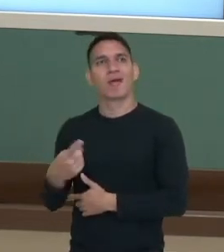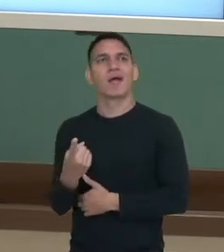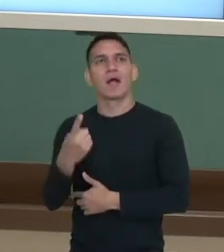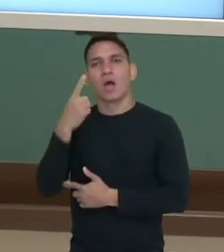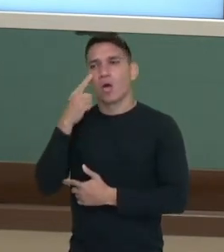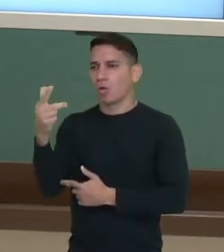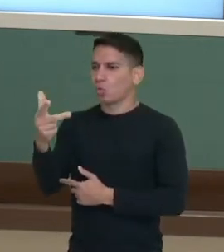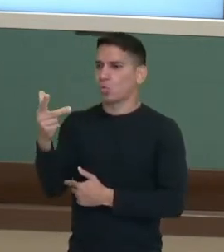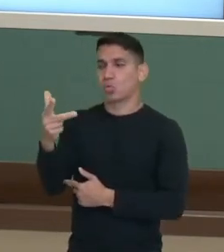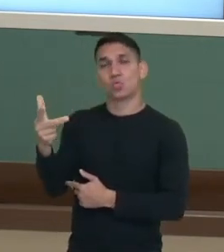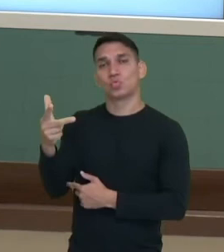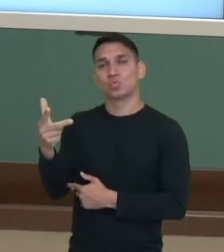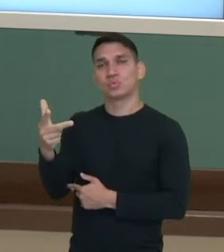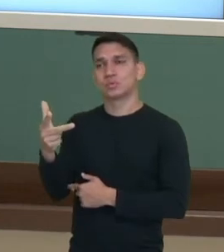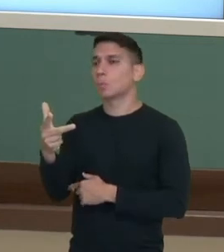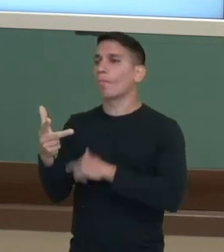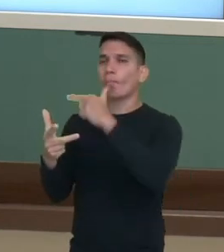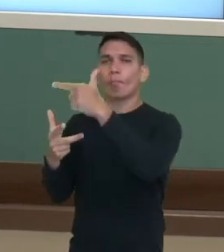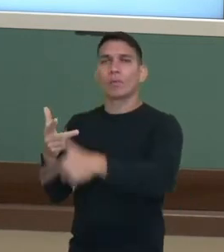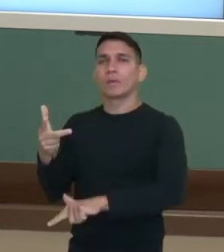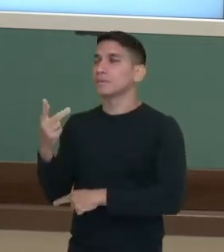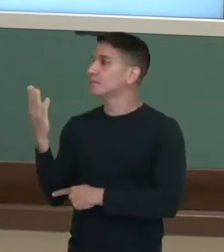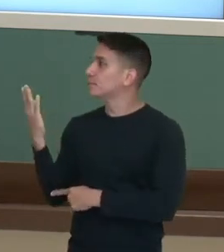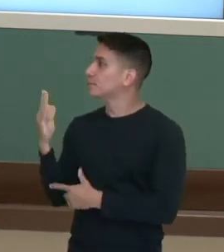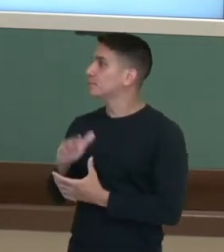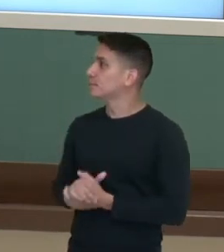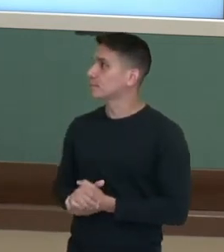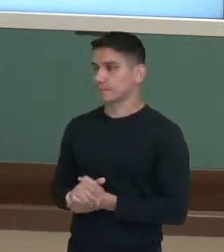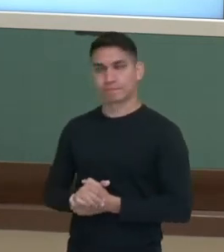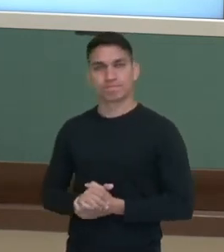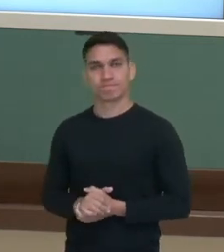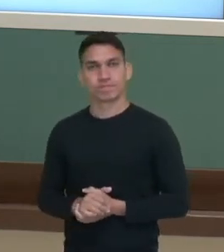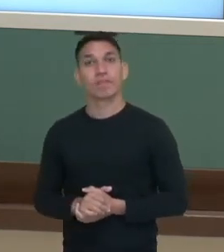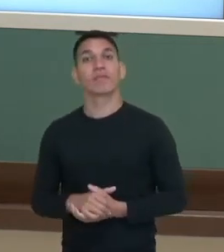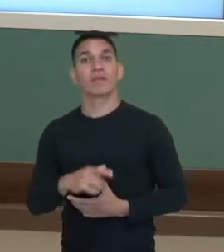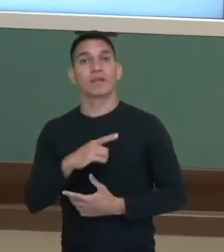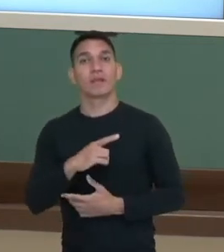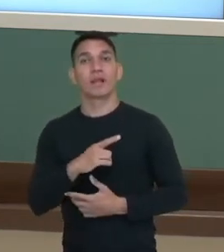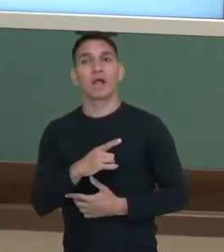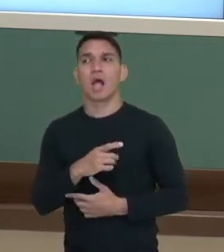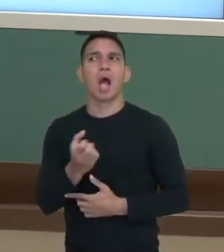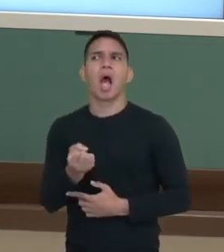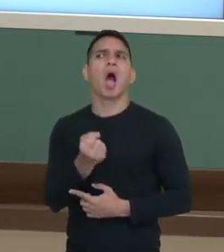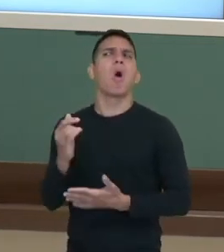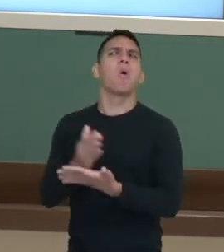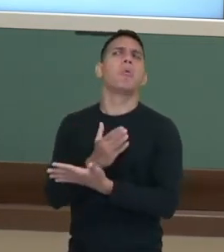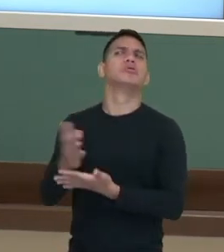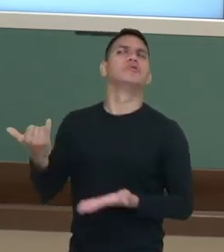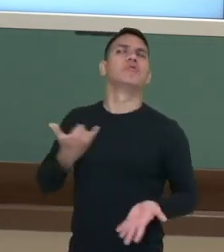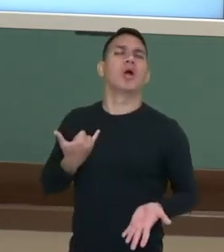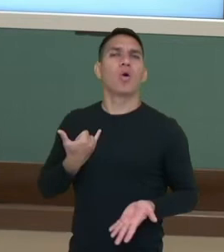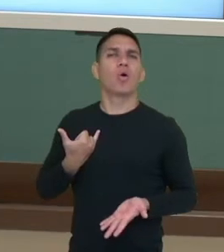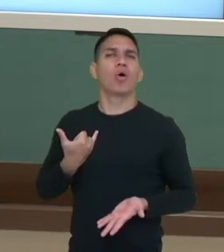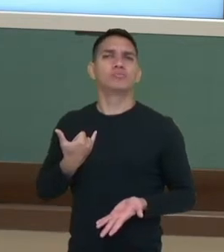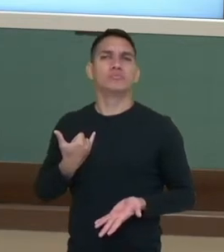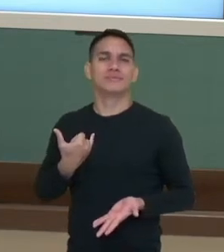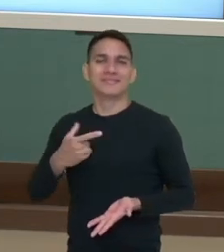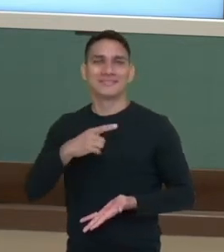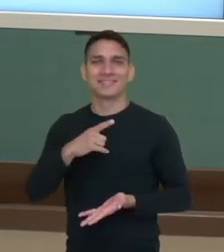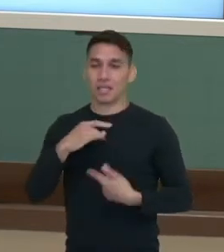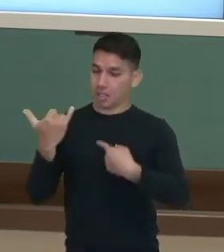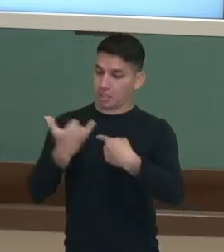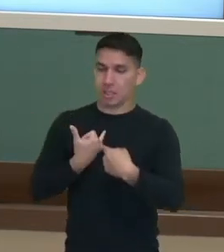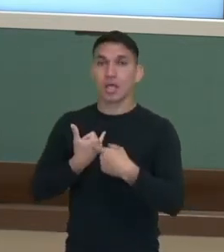ser tudo, alguém, algo, algum. Um exemplo, alguém me falou o recado. Temos o verbo falou,